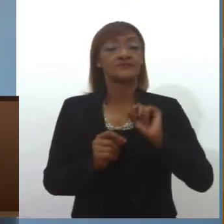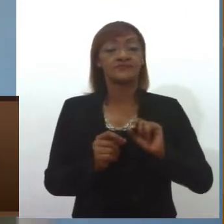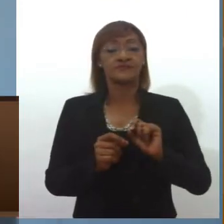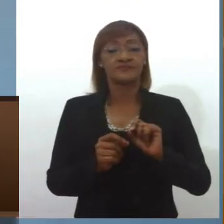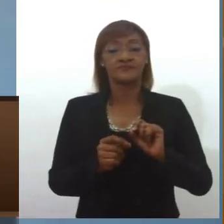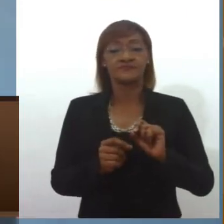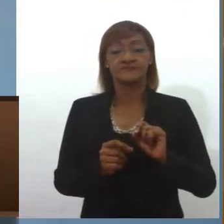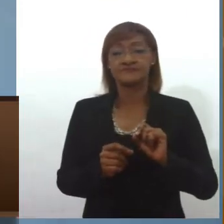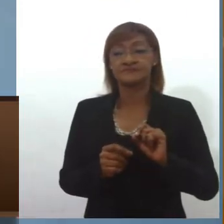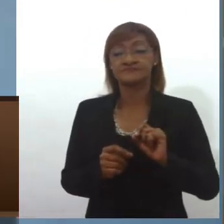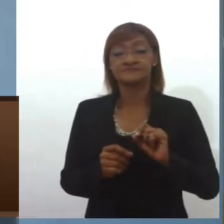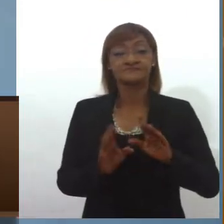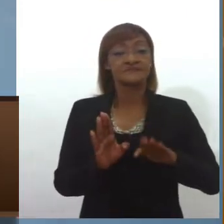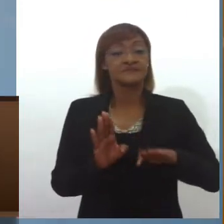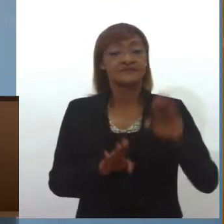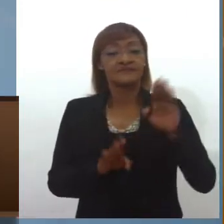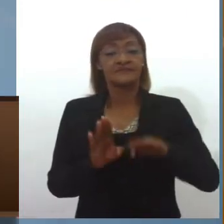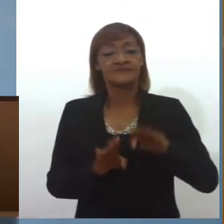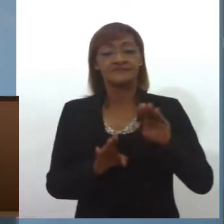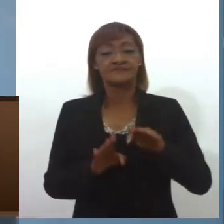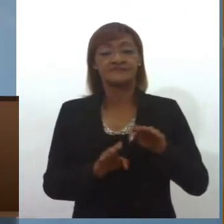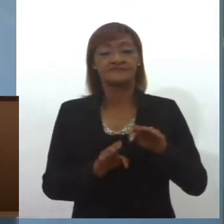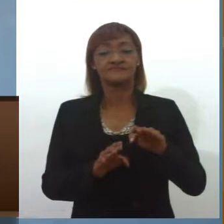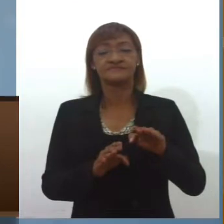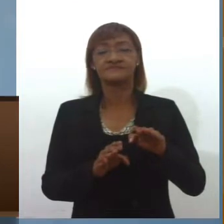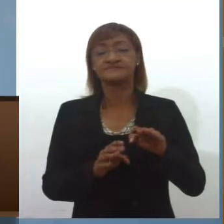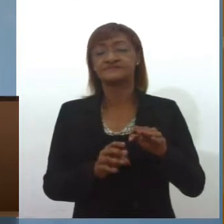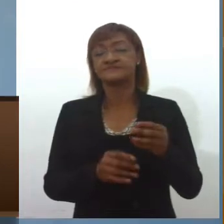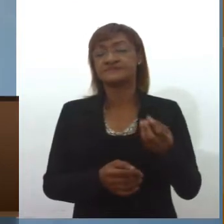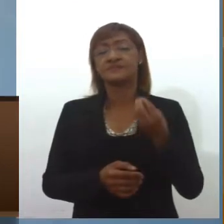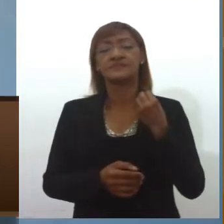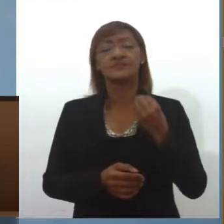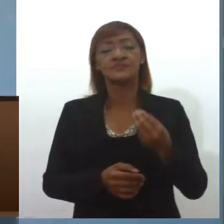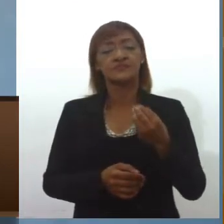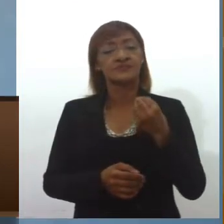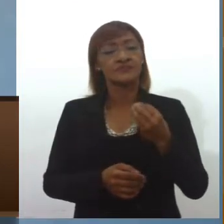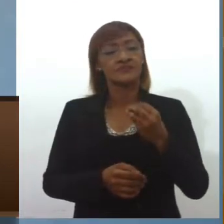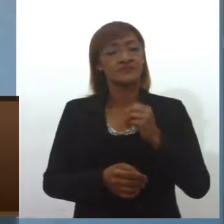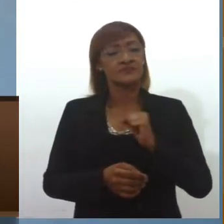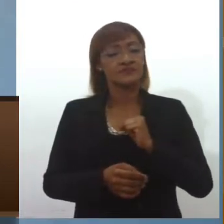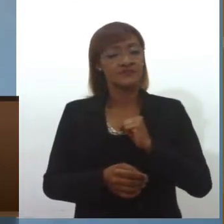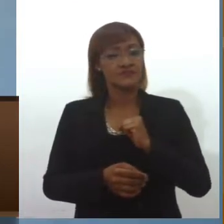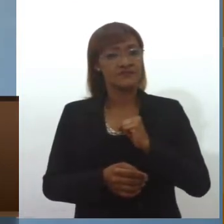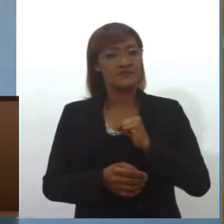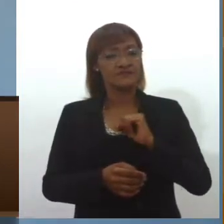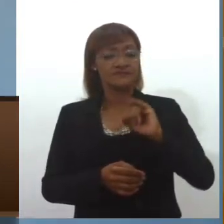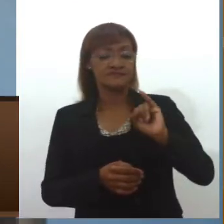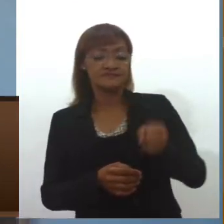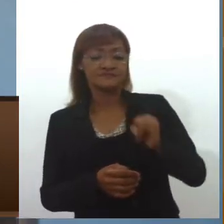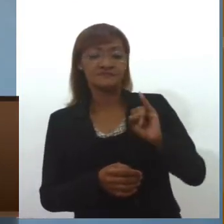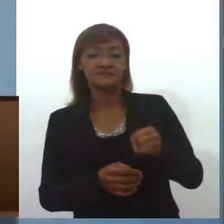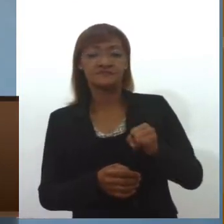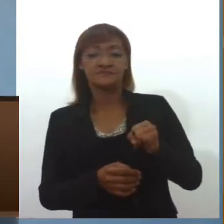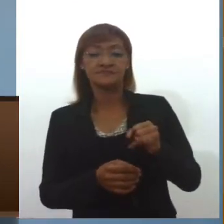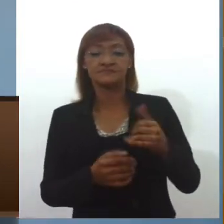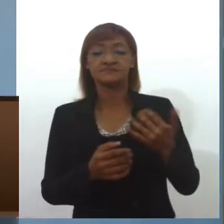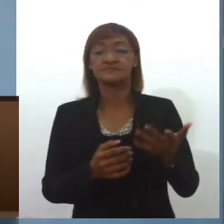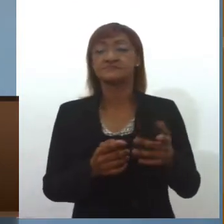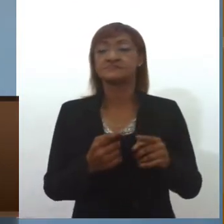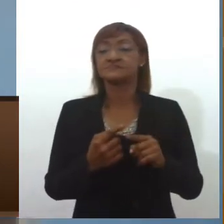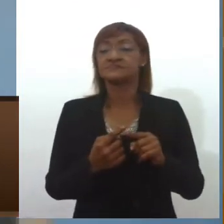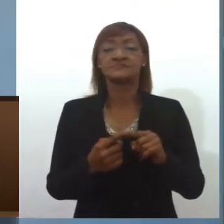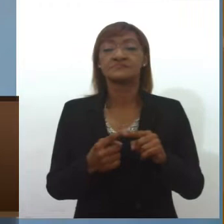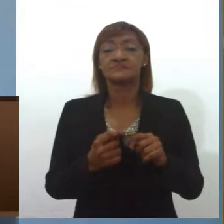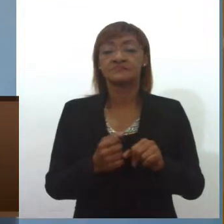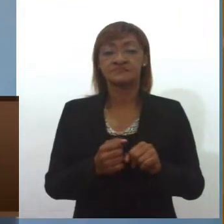questiona-se muitas vezes até onde vai o poder desse controle via taxa de juros. Porque realmente o mecanismo torna-se muito